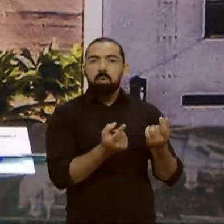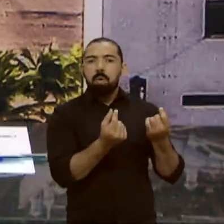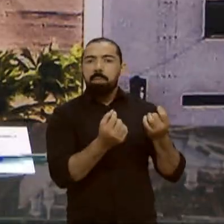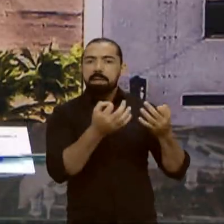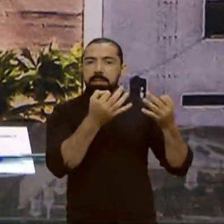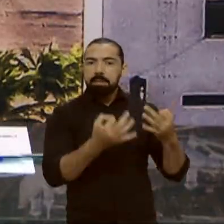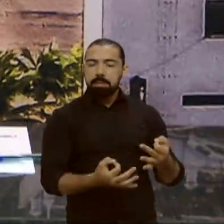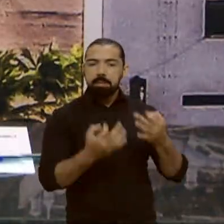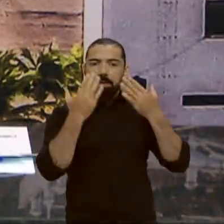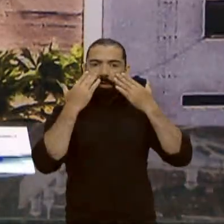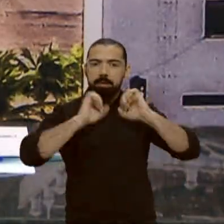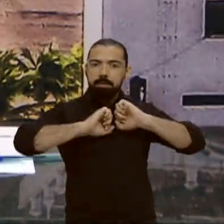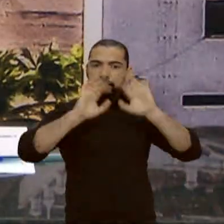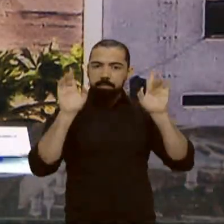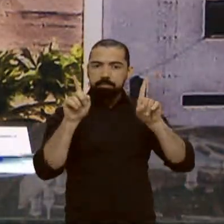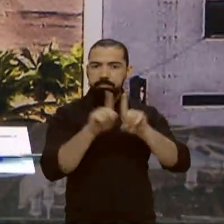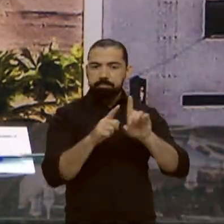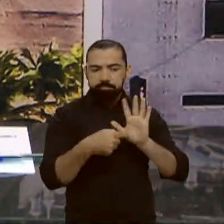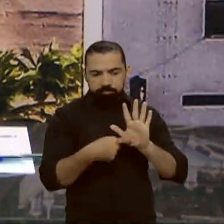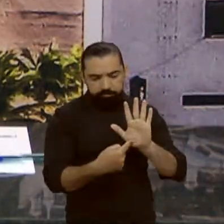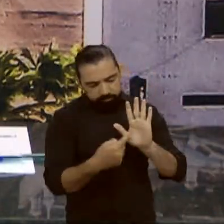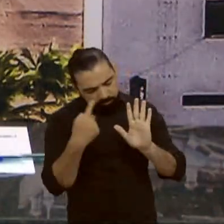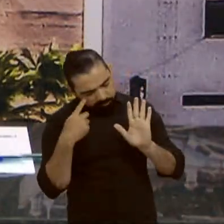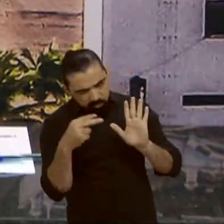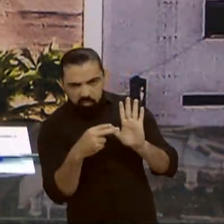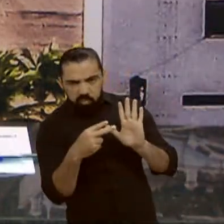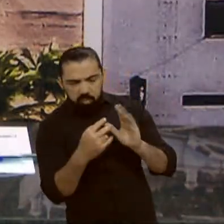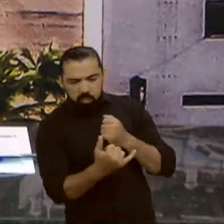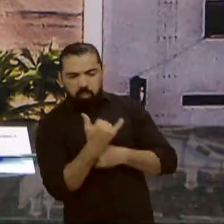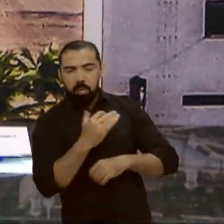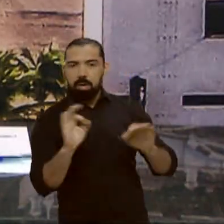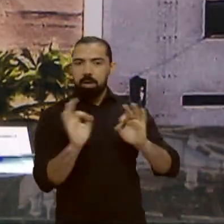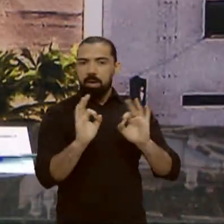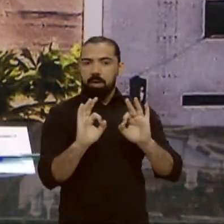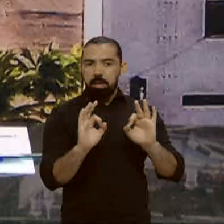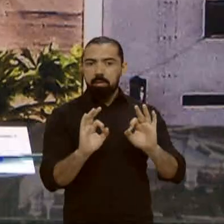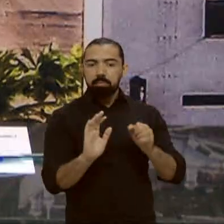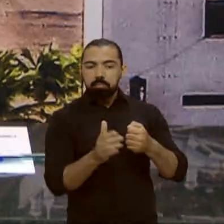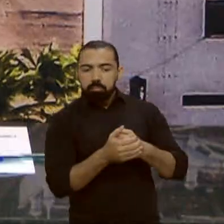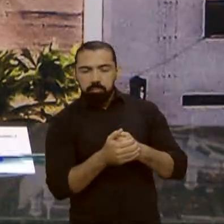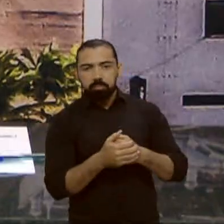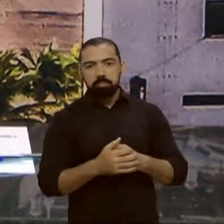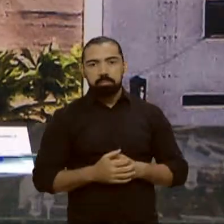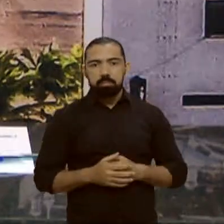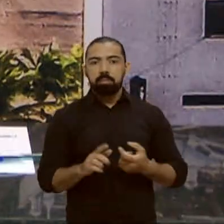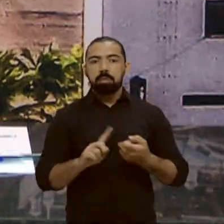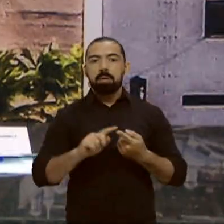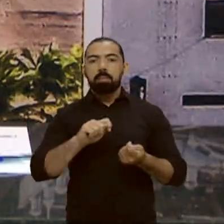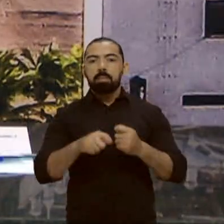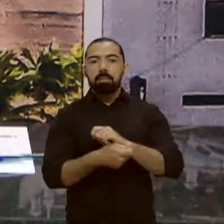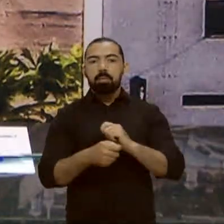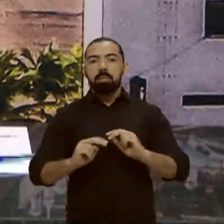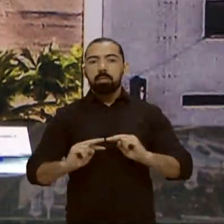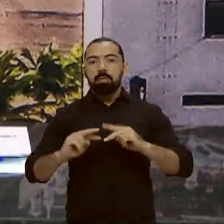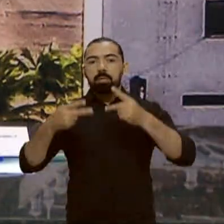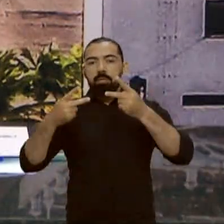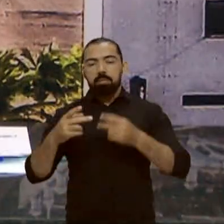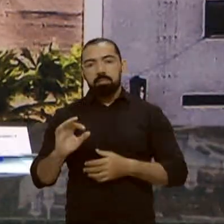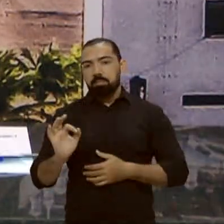com transparência nas ofertas, sem pegadinhas, nas margens escondidas, sem reajustes